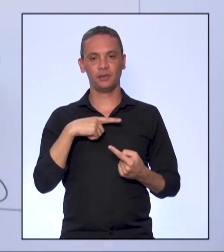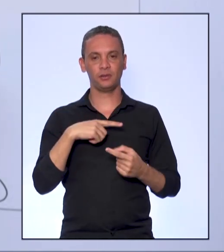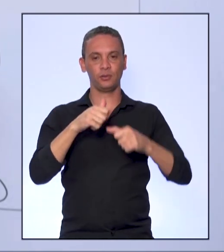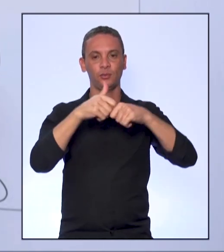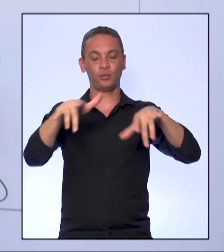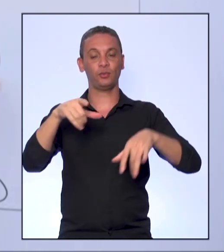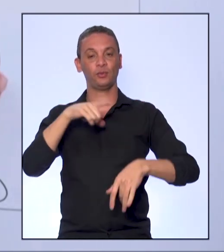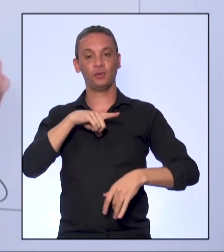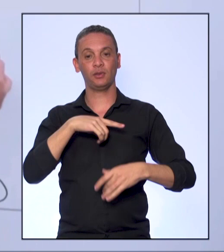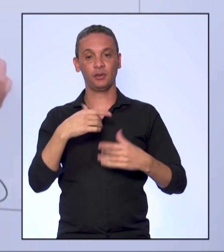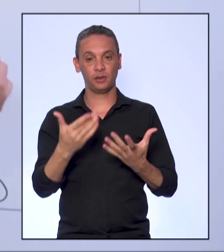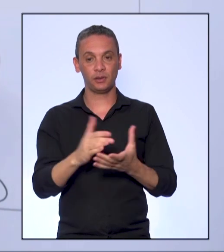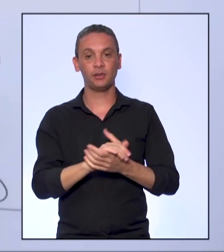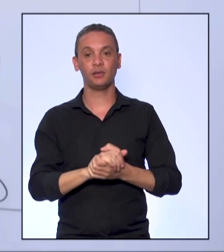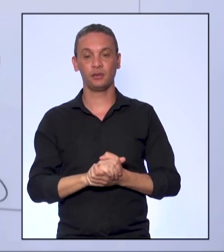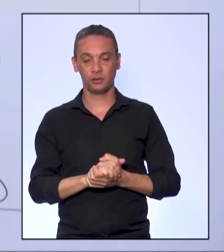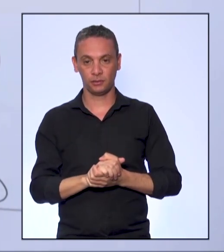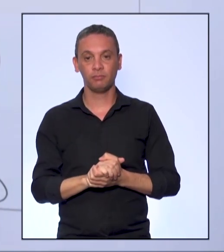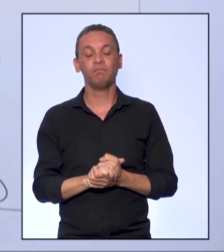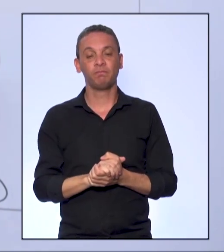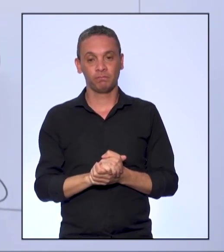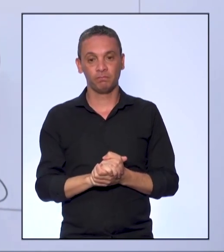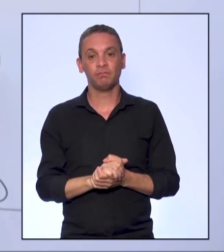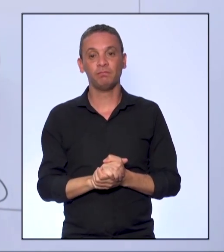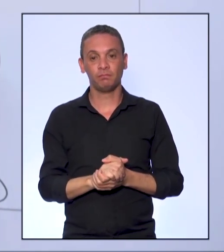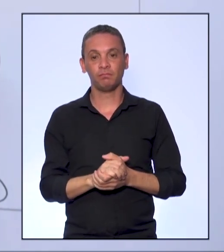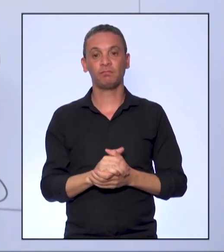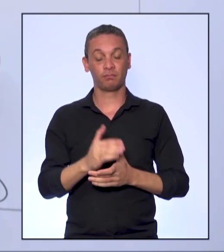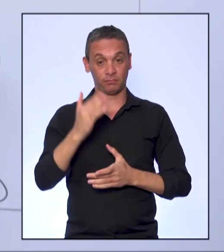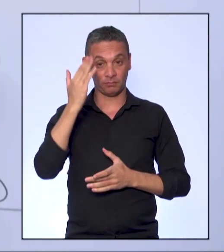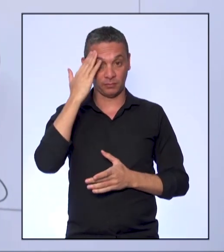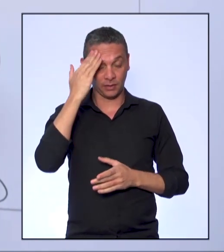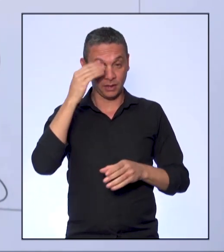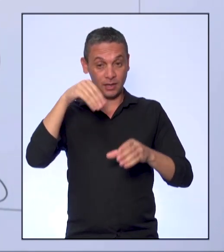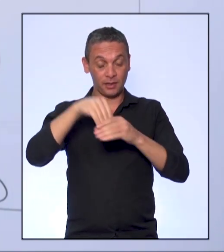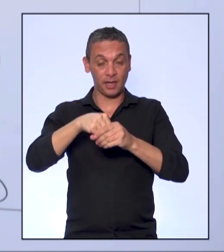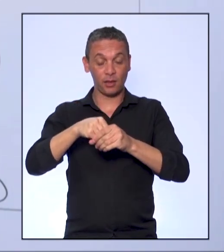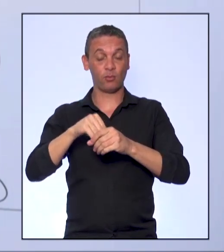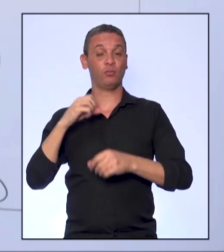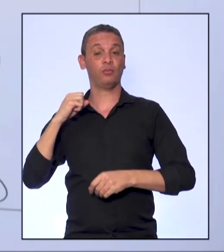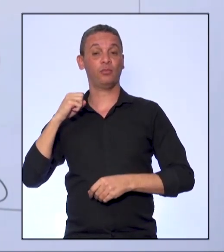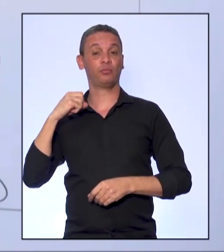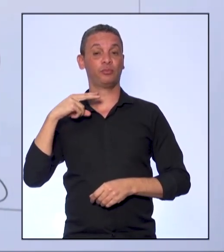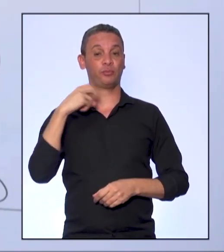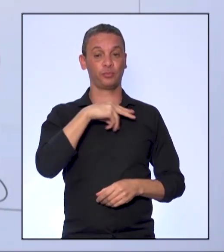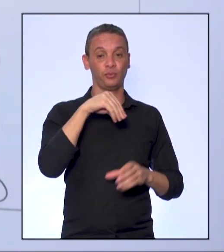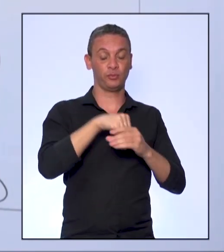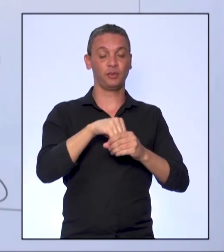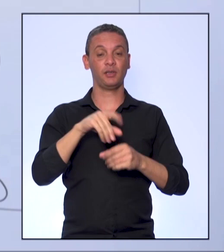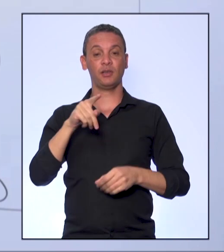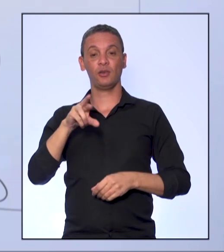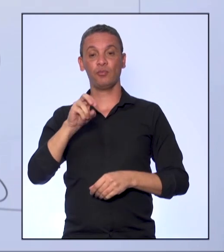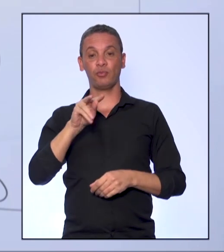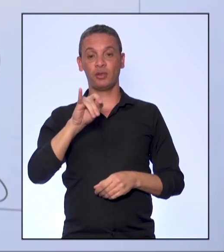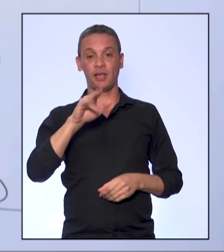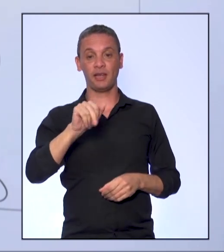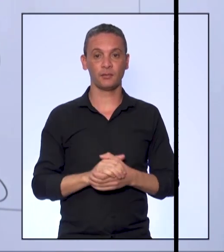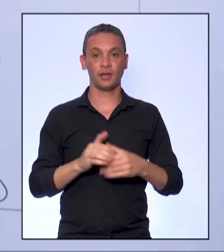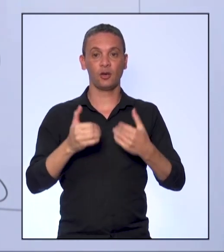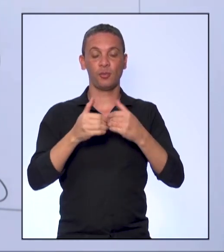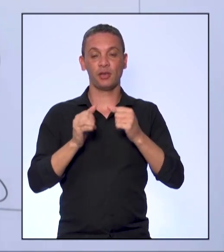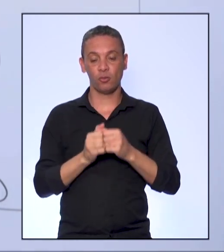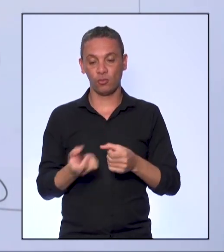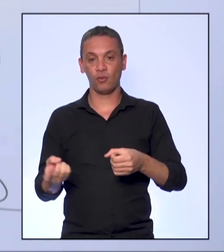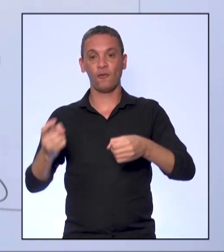endoplasmático. Começa a se enrolar, vai ter proteínas aqui dentro, e esse RNA mensageiro aqui